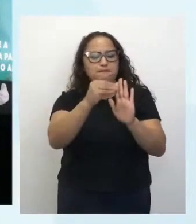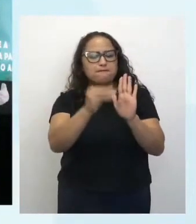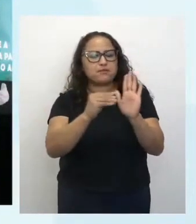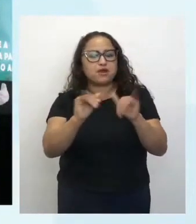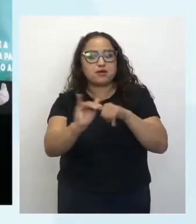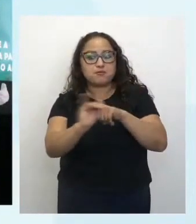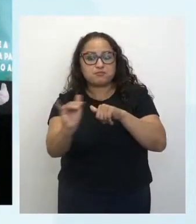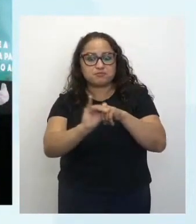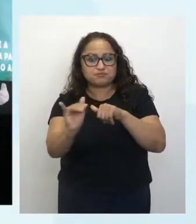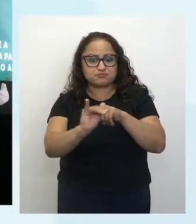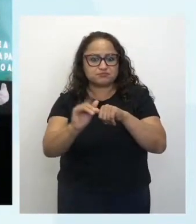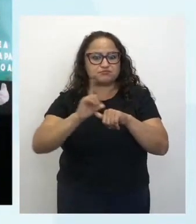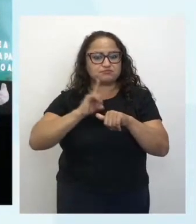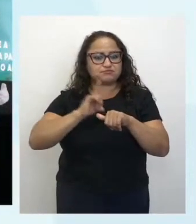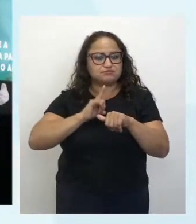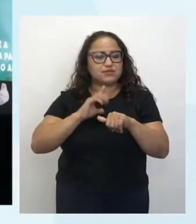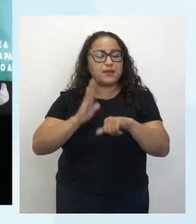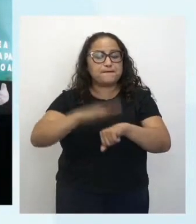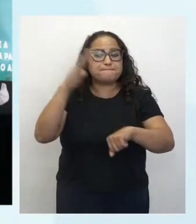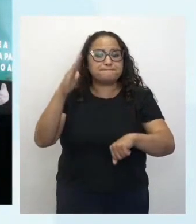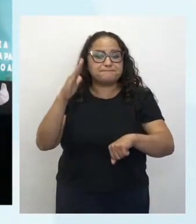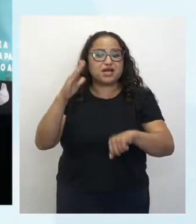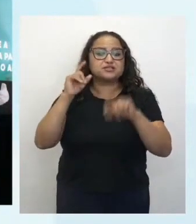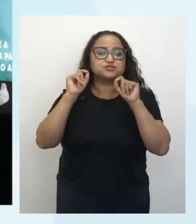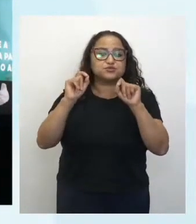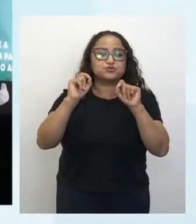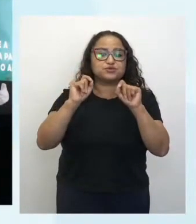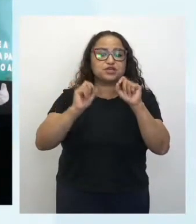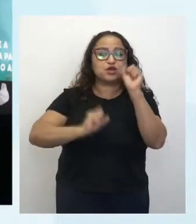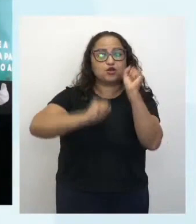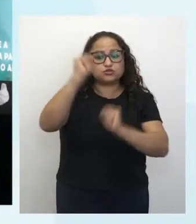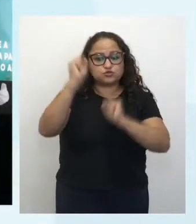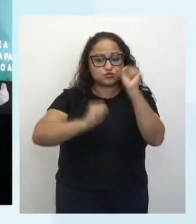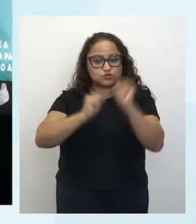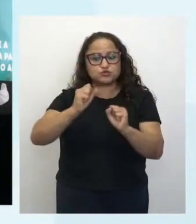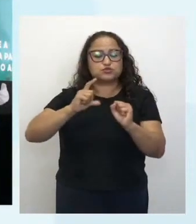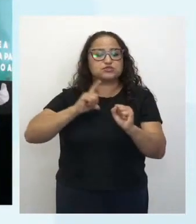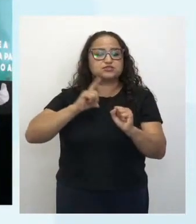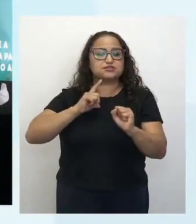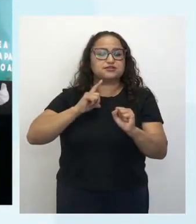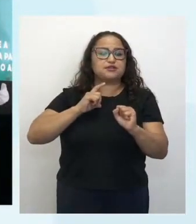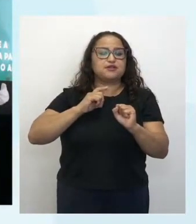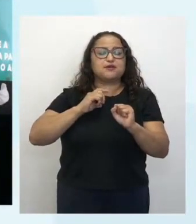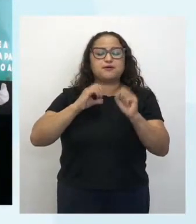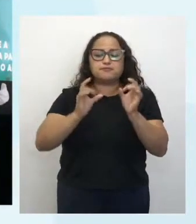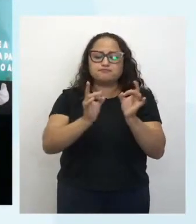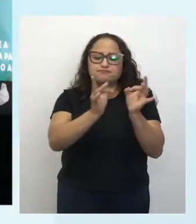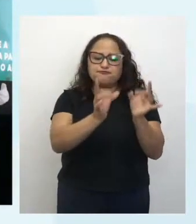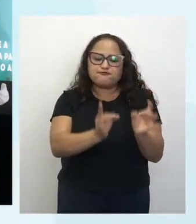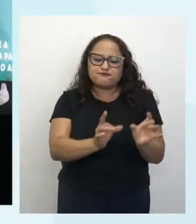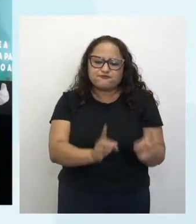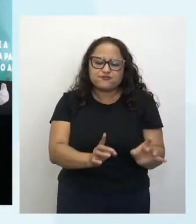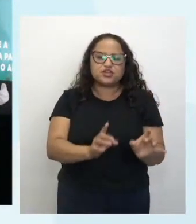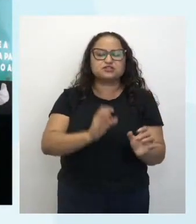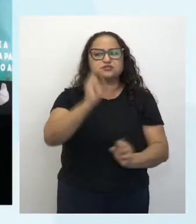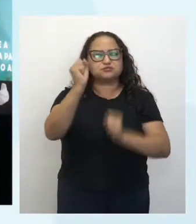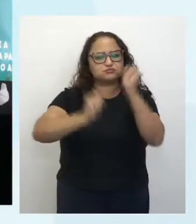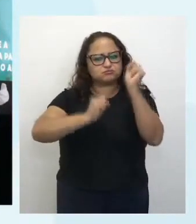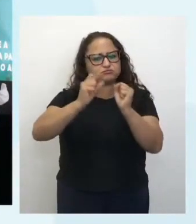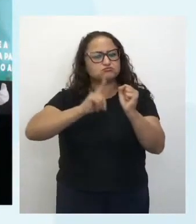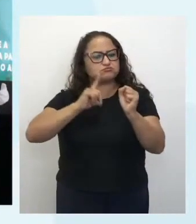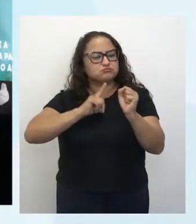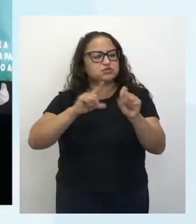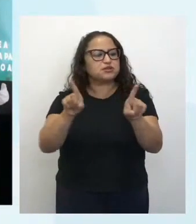Então, gente, muito mais, né, como eu expliquei, muito mais que o uso do jingle para a venda de produto industrializado, você tem